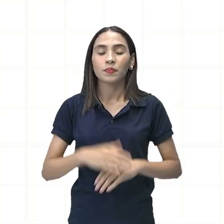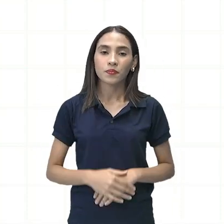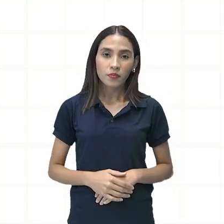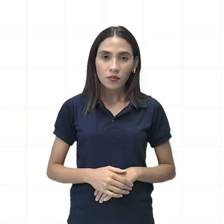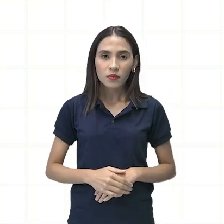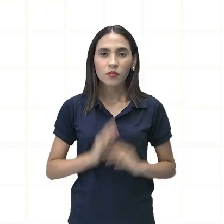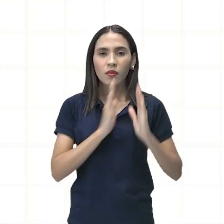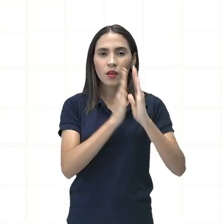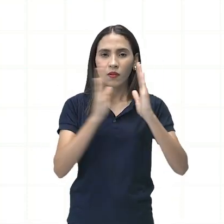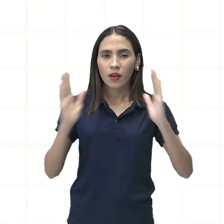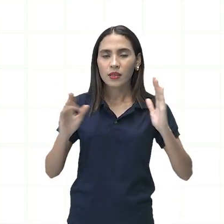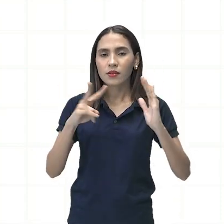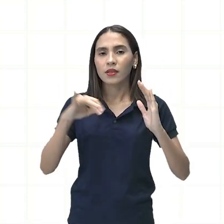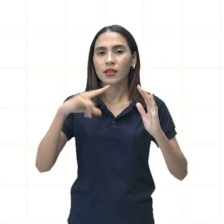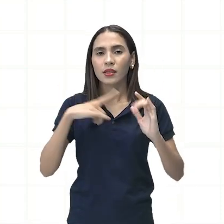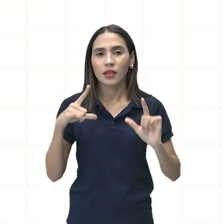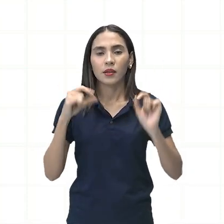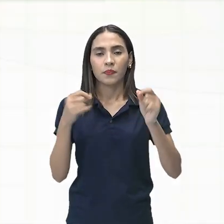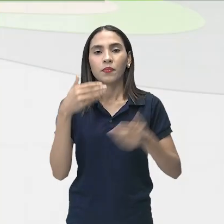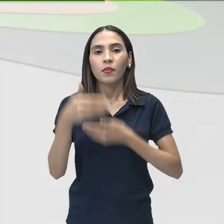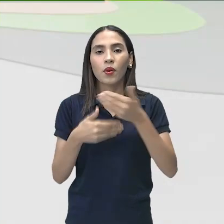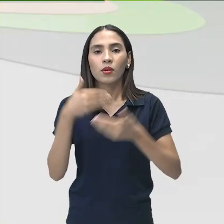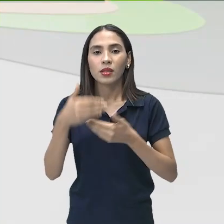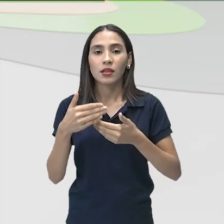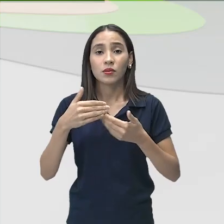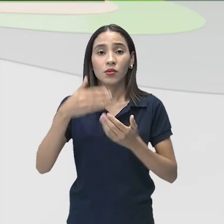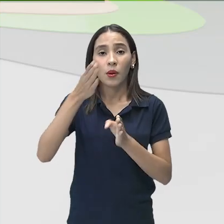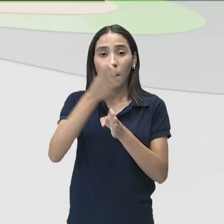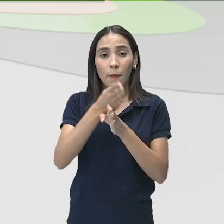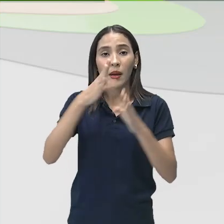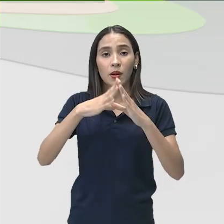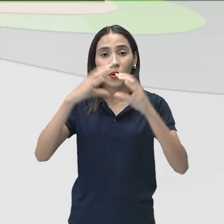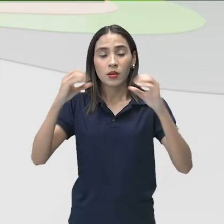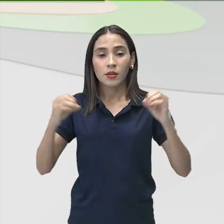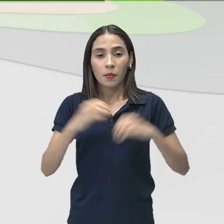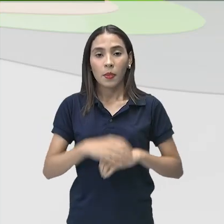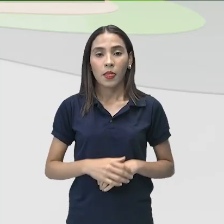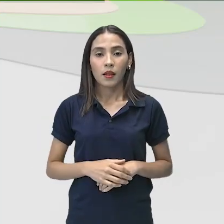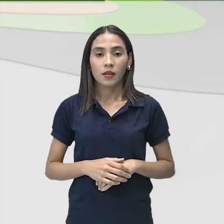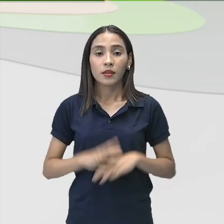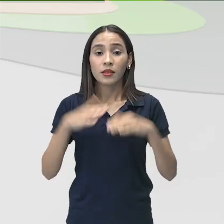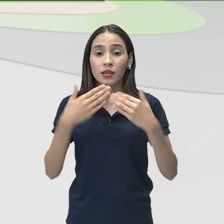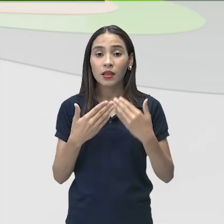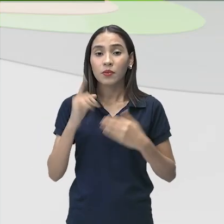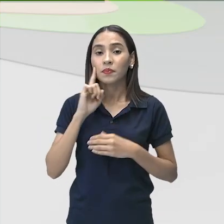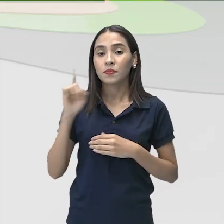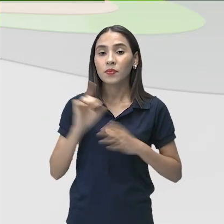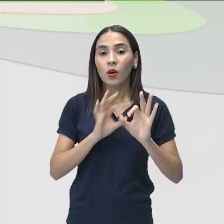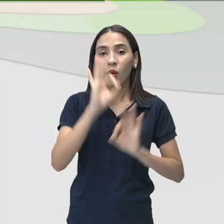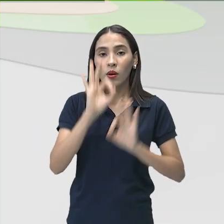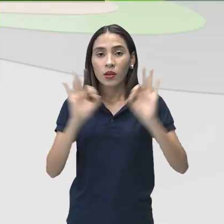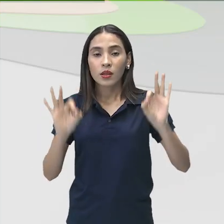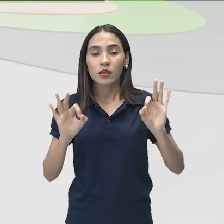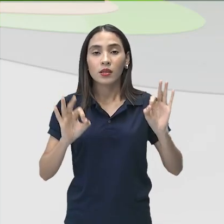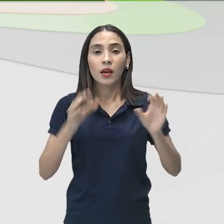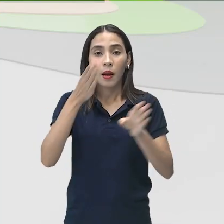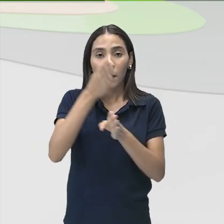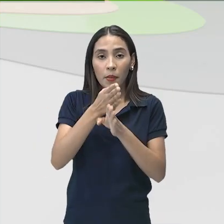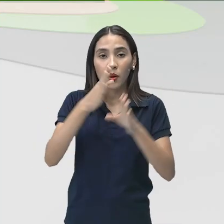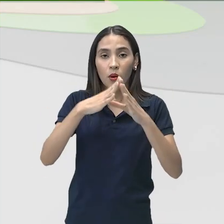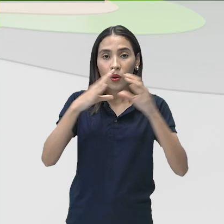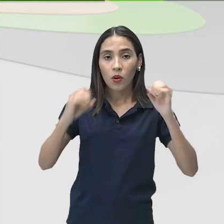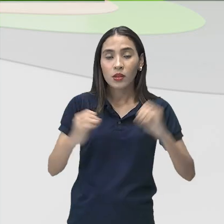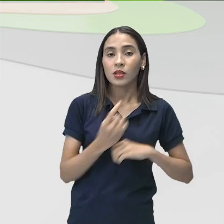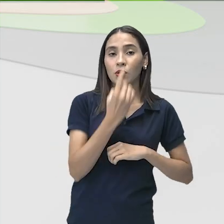fases que estão envolvidas nesse processo da meiose. Bem, a meiose ela é dividida em meiose 1 e